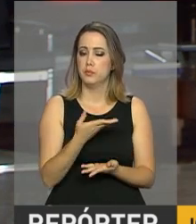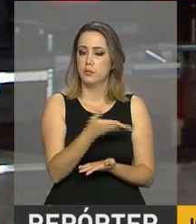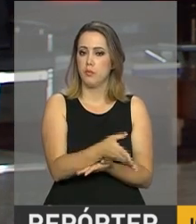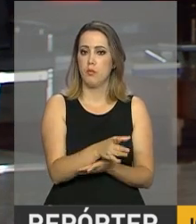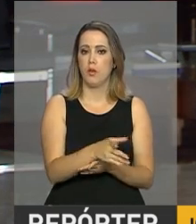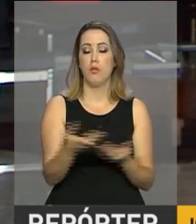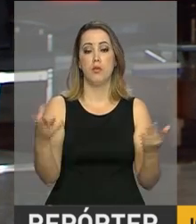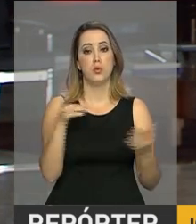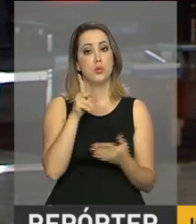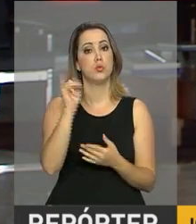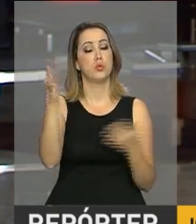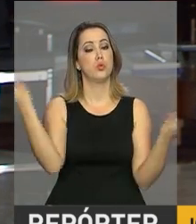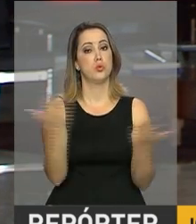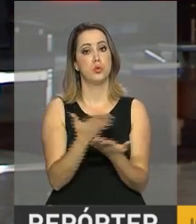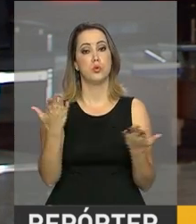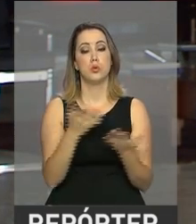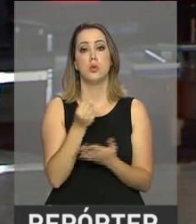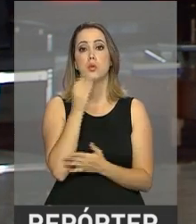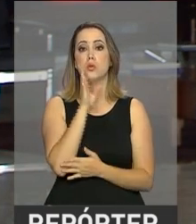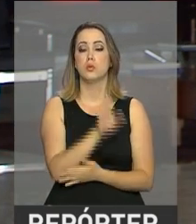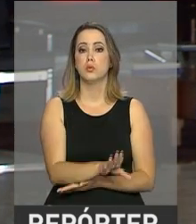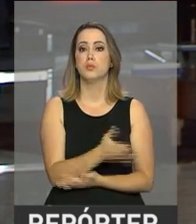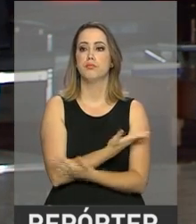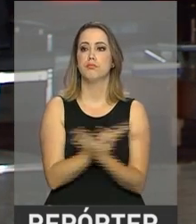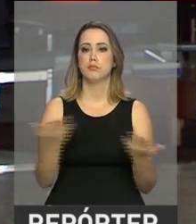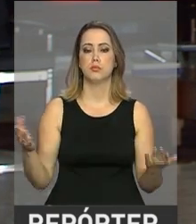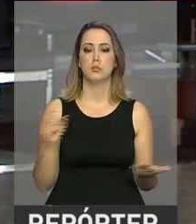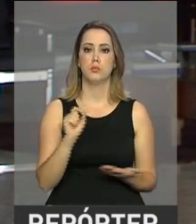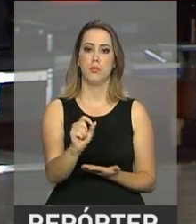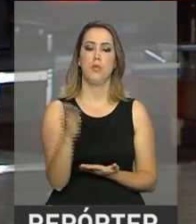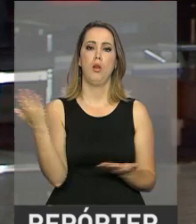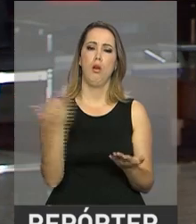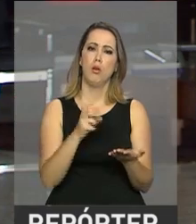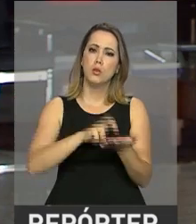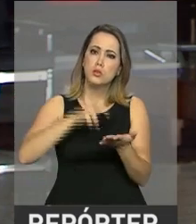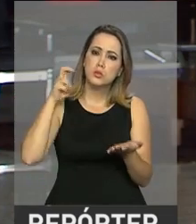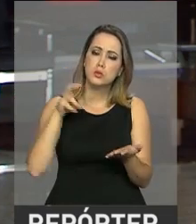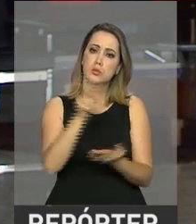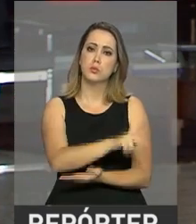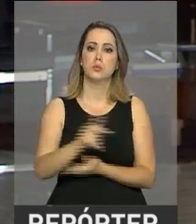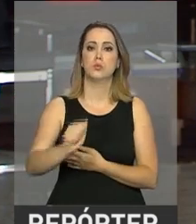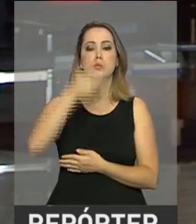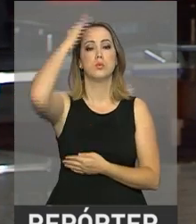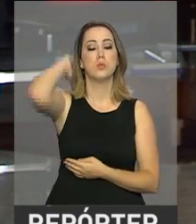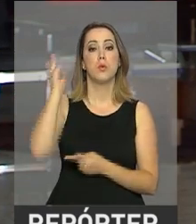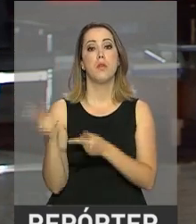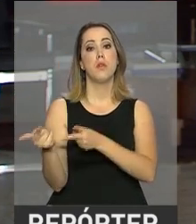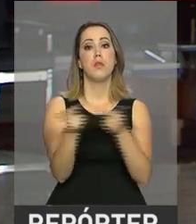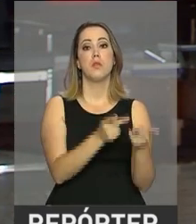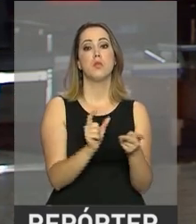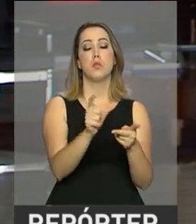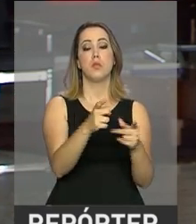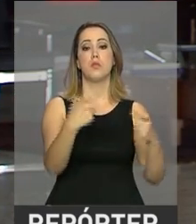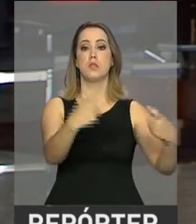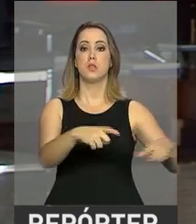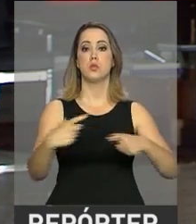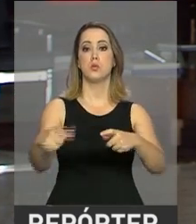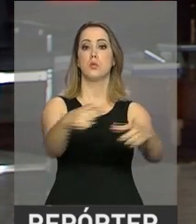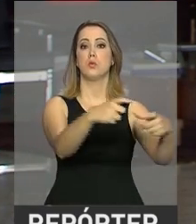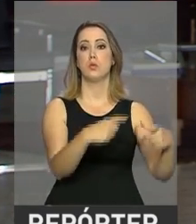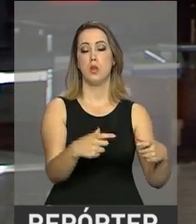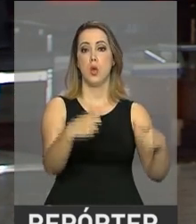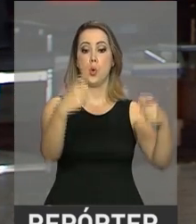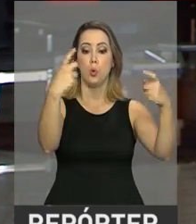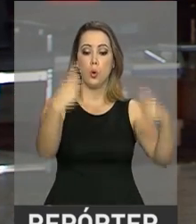ao Mosquito Aedes aegypti. Boa tarde a você. Boa tarde a todos. Agora pela manhã, o presidente Temer, então, ele visitou o SENAD, que é o